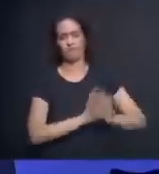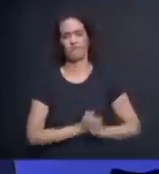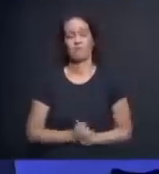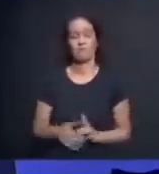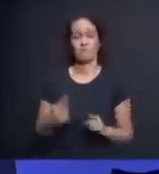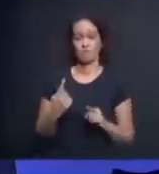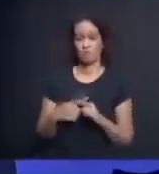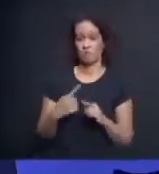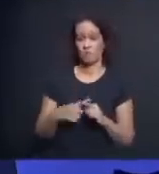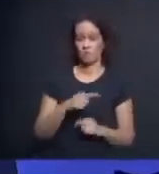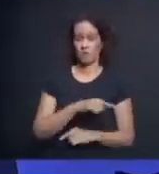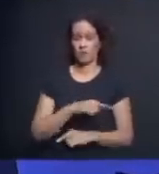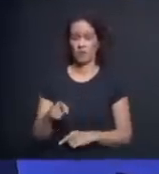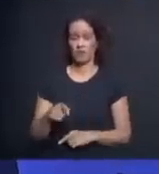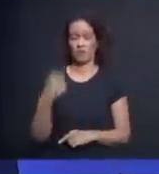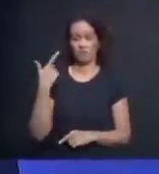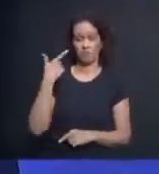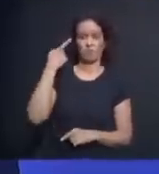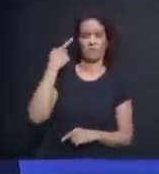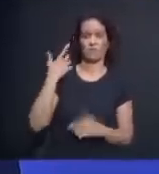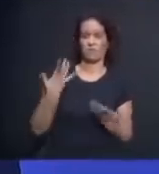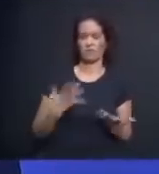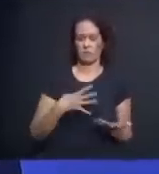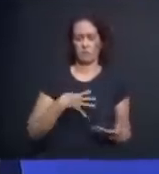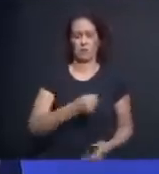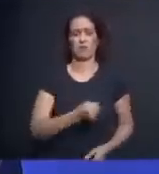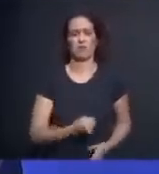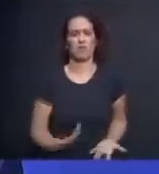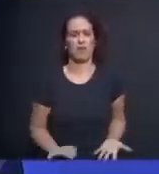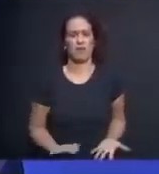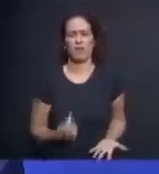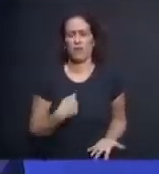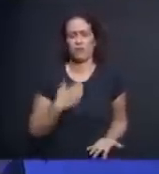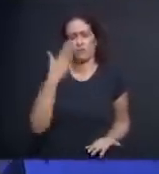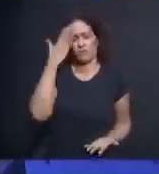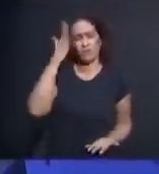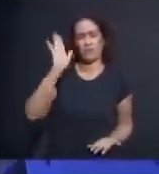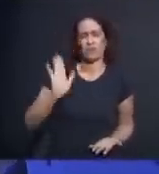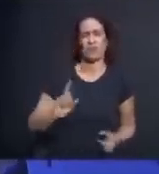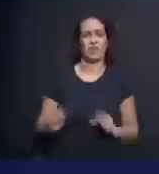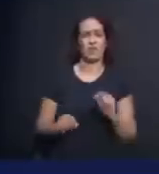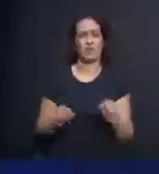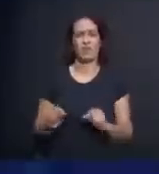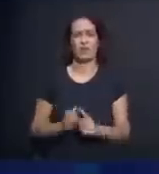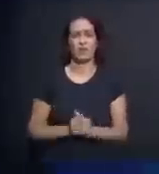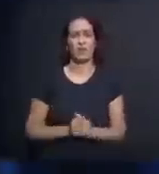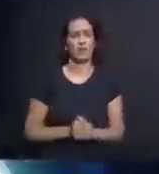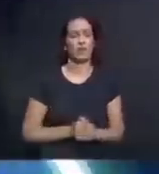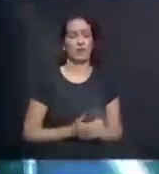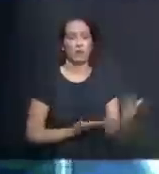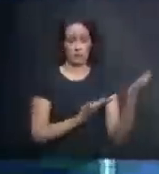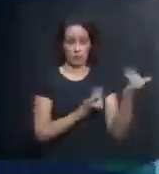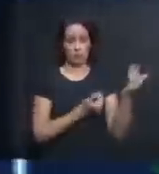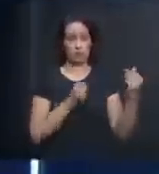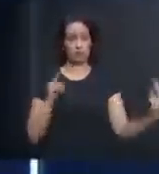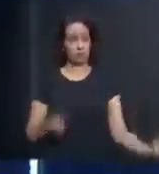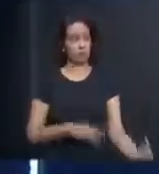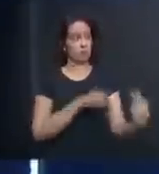suicidar? Me enfia num trem que eu não nasci para fazer? O que que eu sei? Olhar na cara de um adolescente, de um jovem e falar assim.